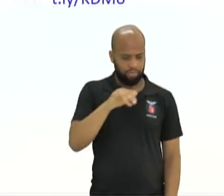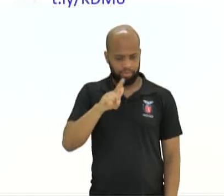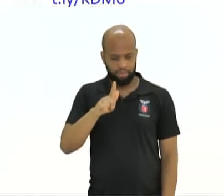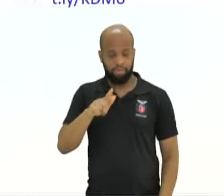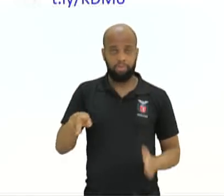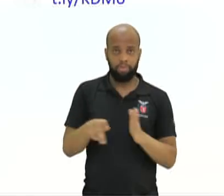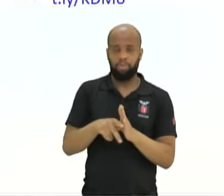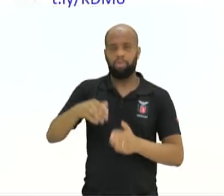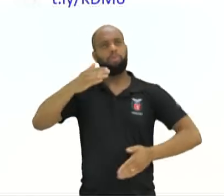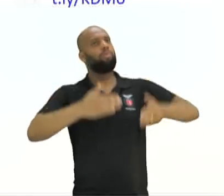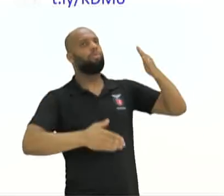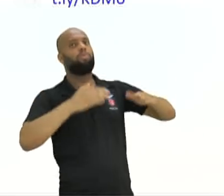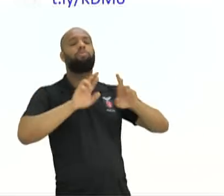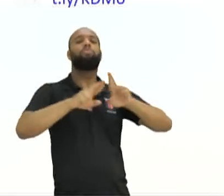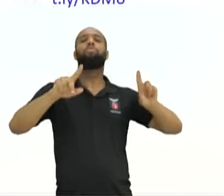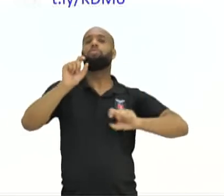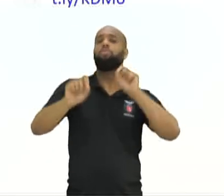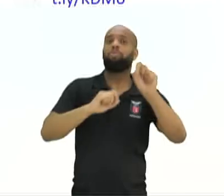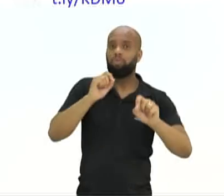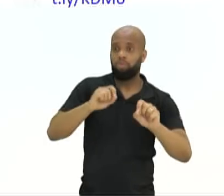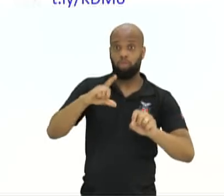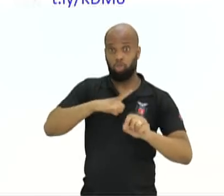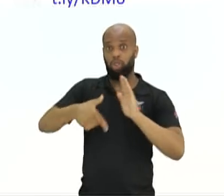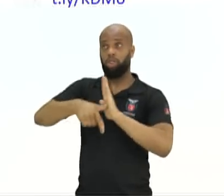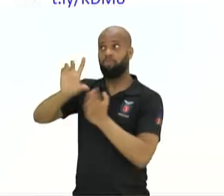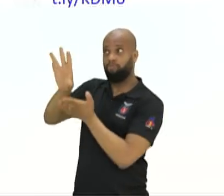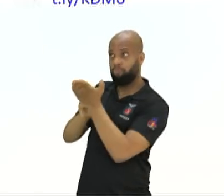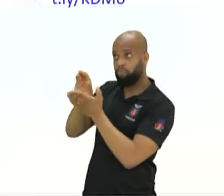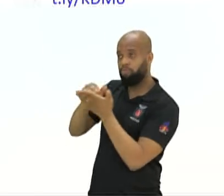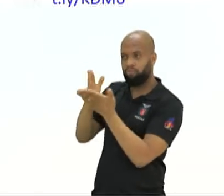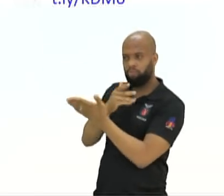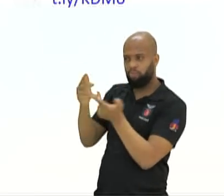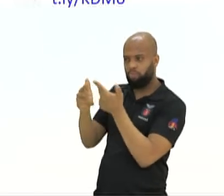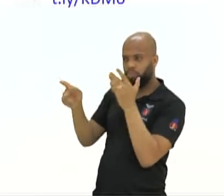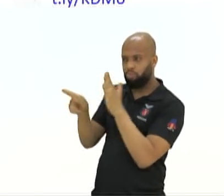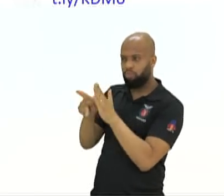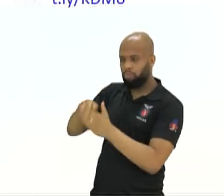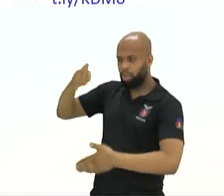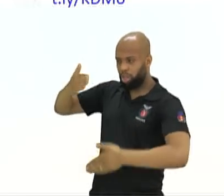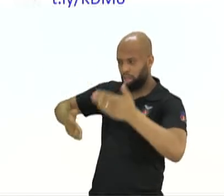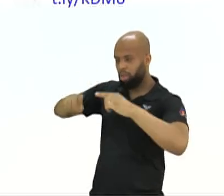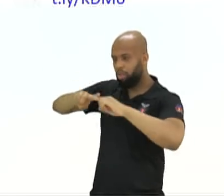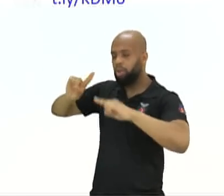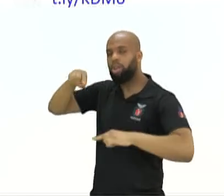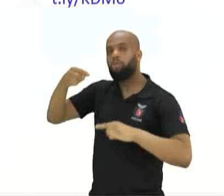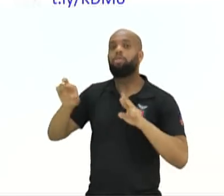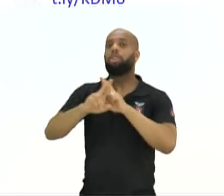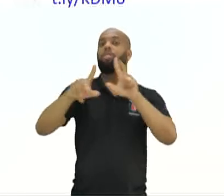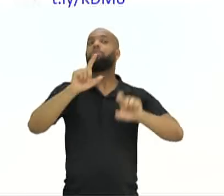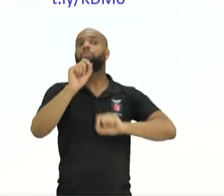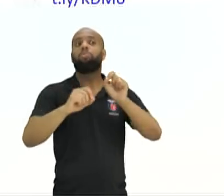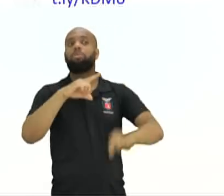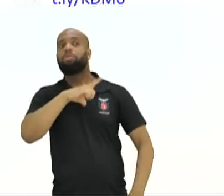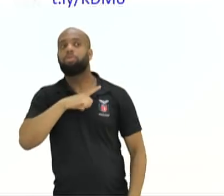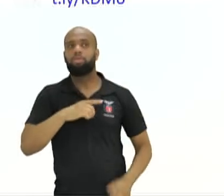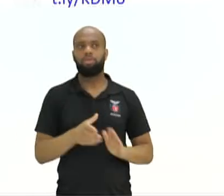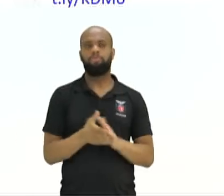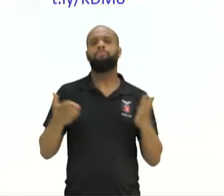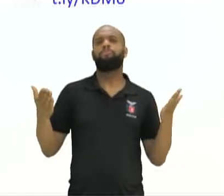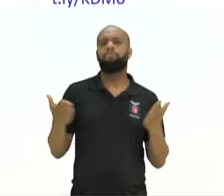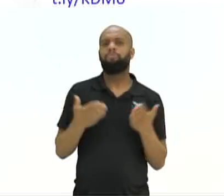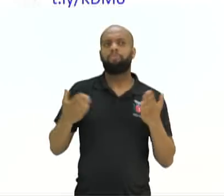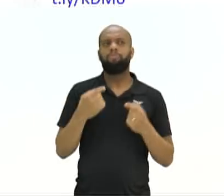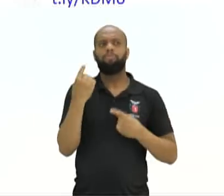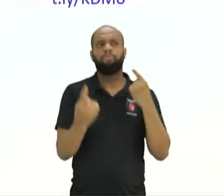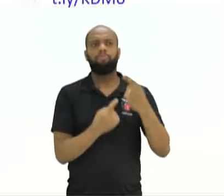Né? Então, ele evoluiu a partir do robô, mas depois acabou se diferenciando um pouco do robô. Então,